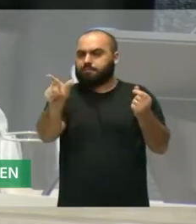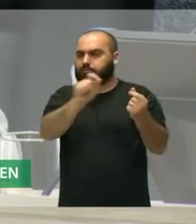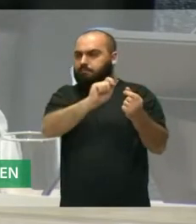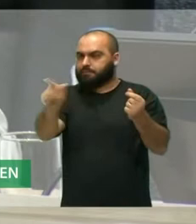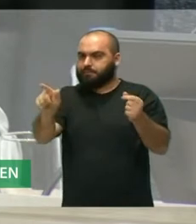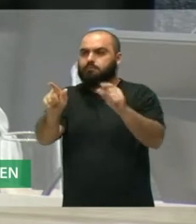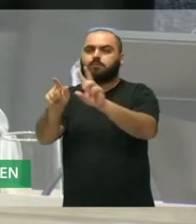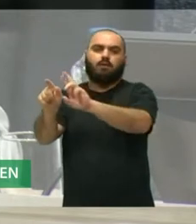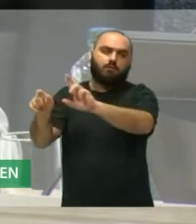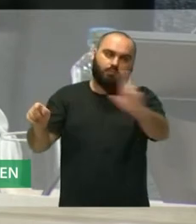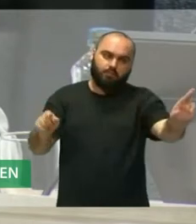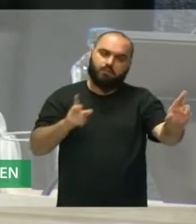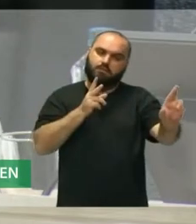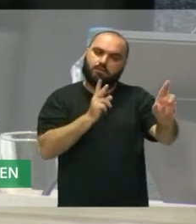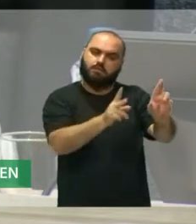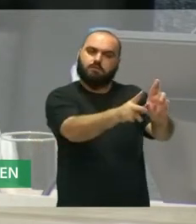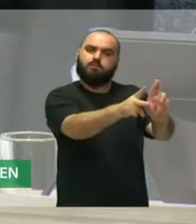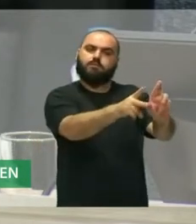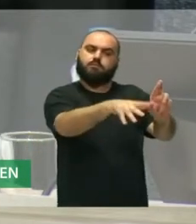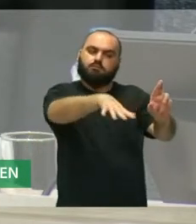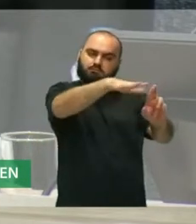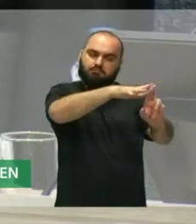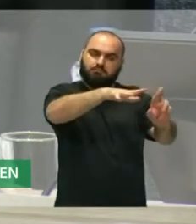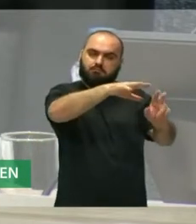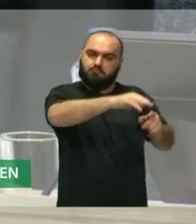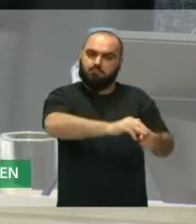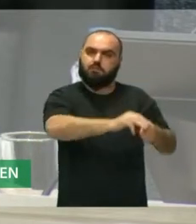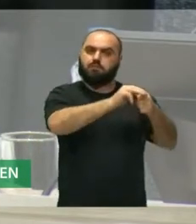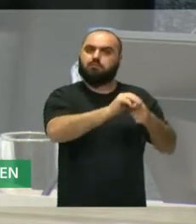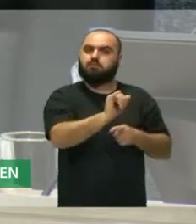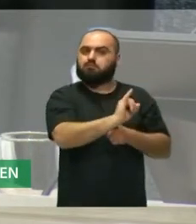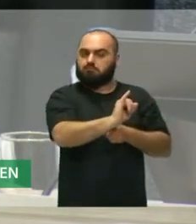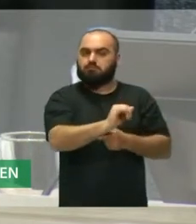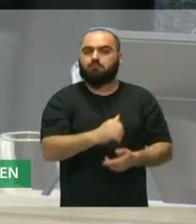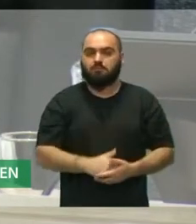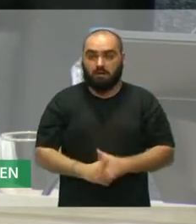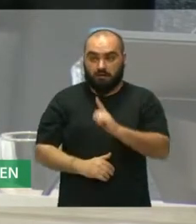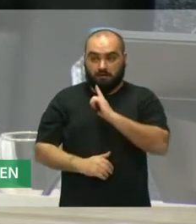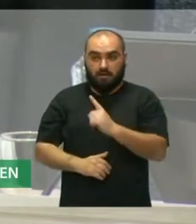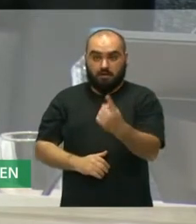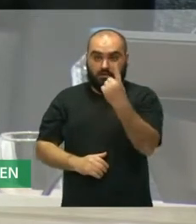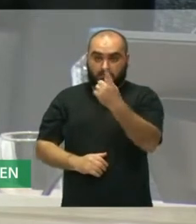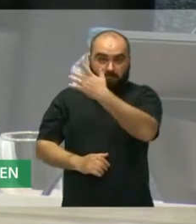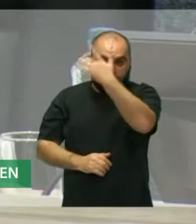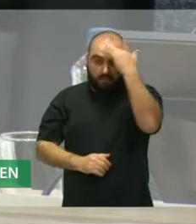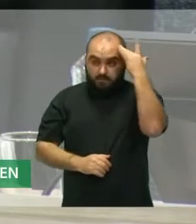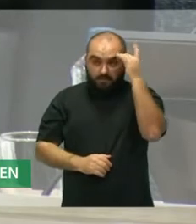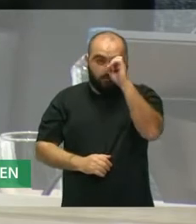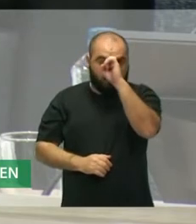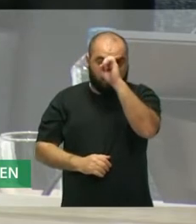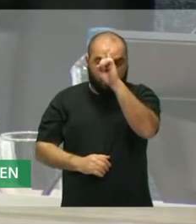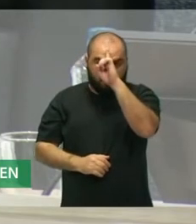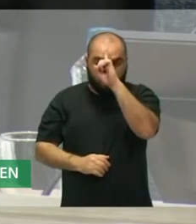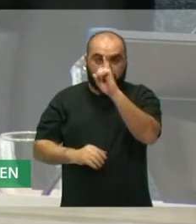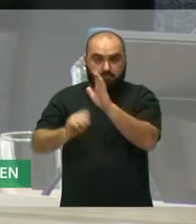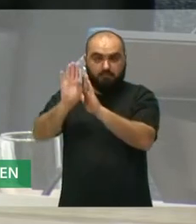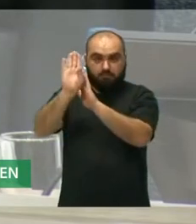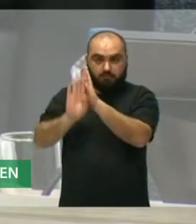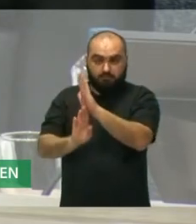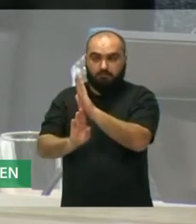respondido sempre a essa instância. Nós temos um membro do Marieta que participa